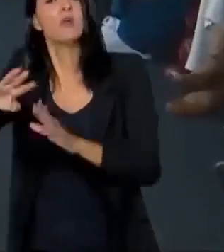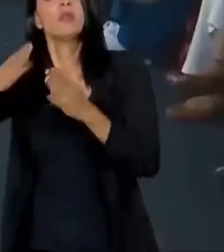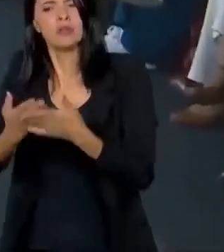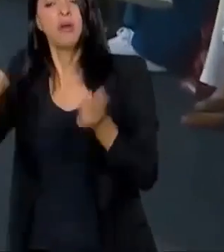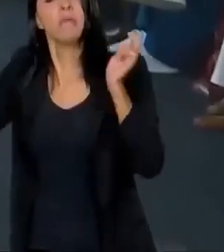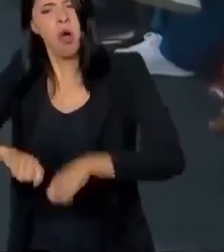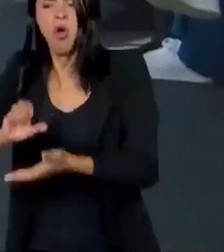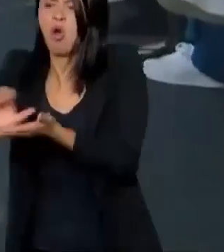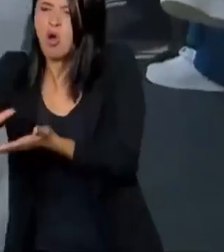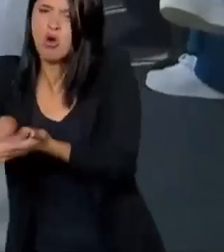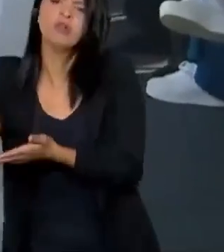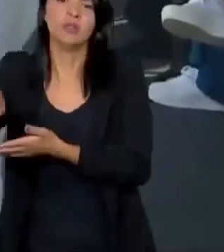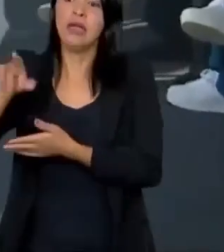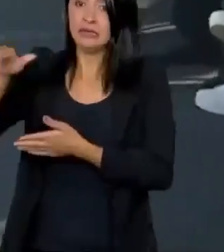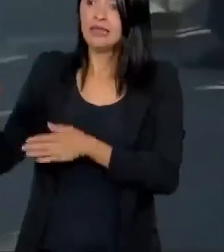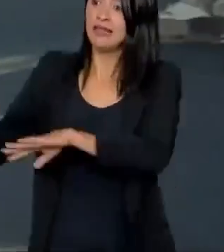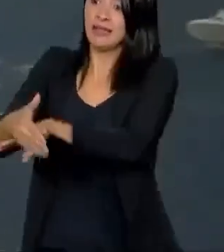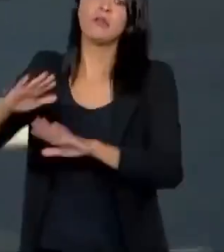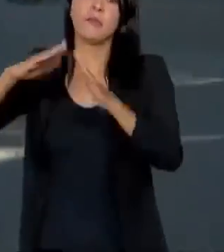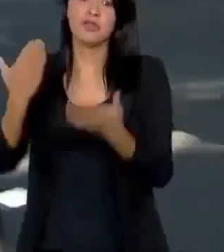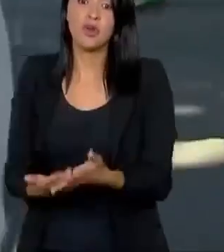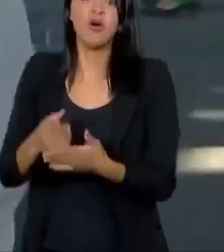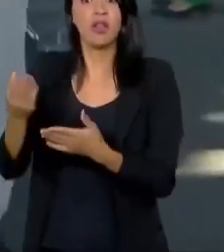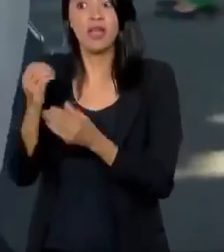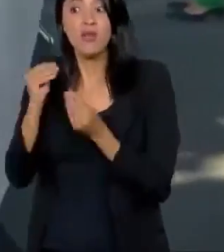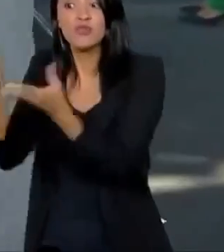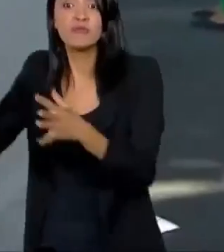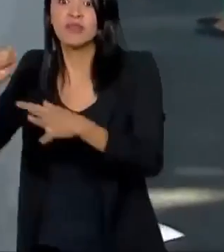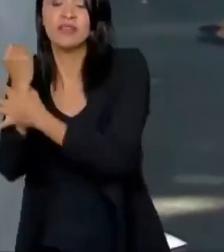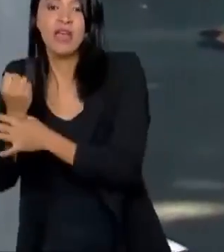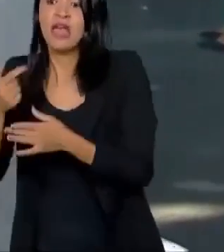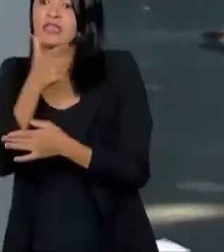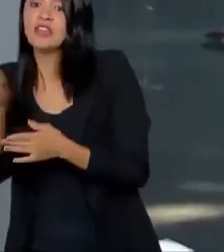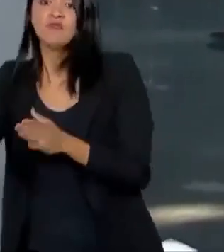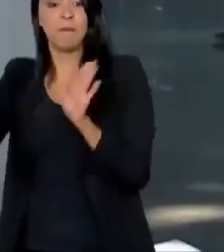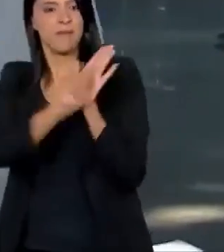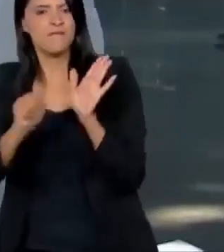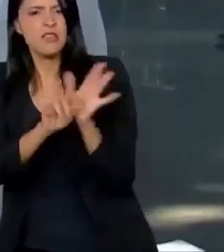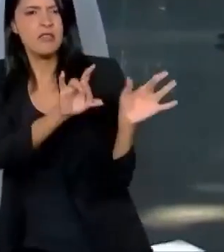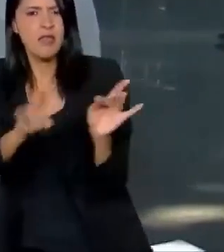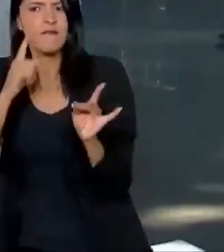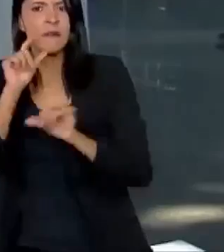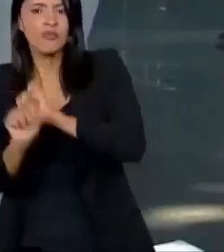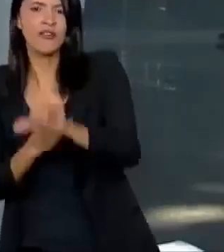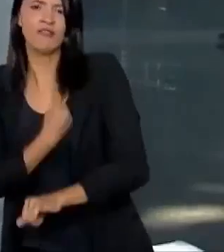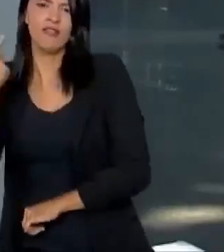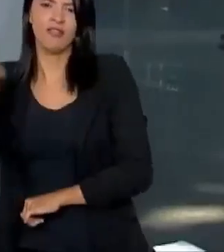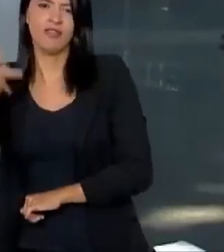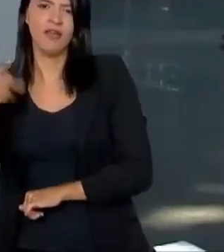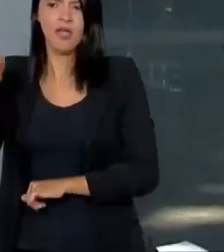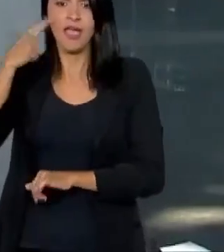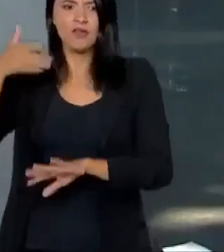estiver colocando ele na escola, eu estou garantindo que ele não vai pular para o tráfico, eu estou garantindo que ele não vai para o